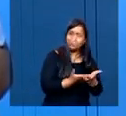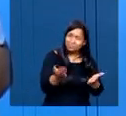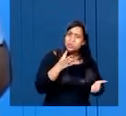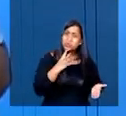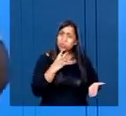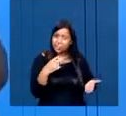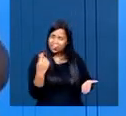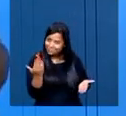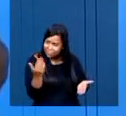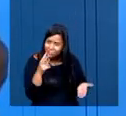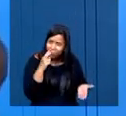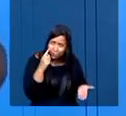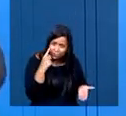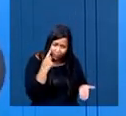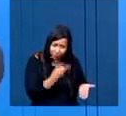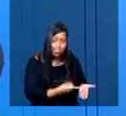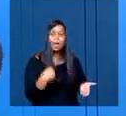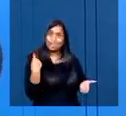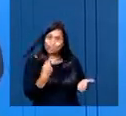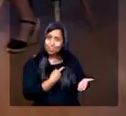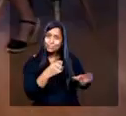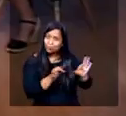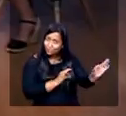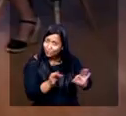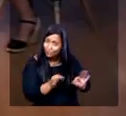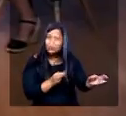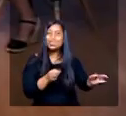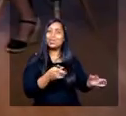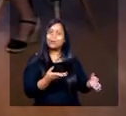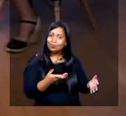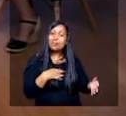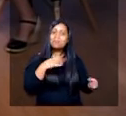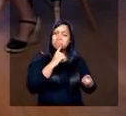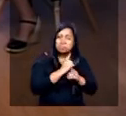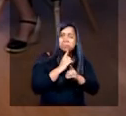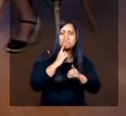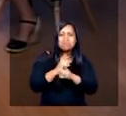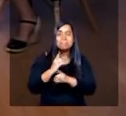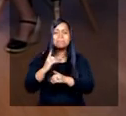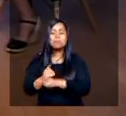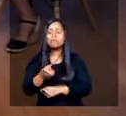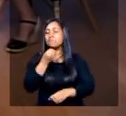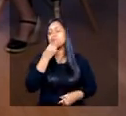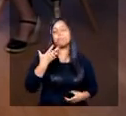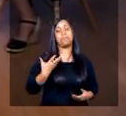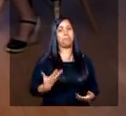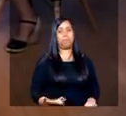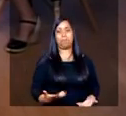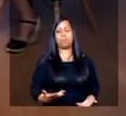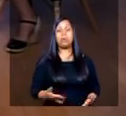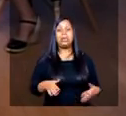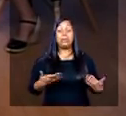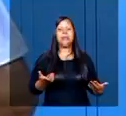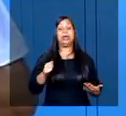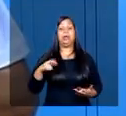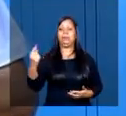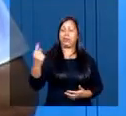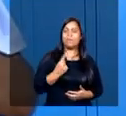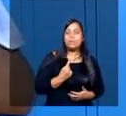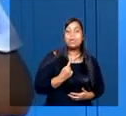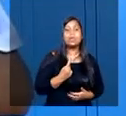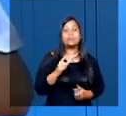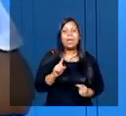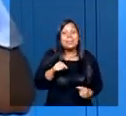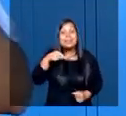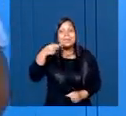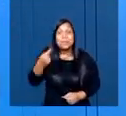conhecer a gente? Que a gente já está conhecendo, meio que falando. Os caminhos foram se encontrando, né, Cláudia? Foi muito. Aí a Ana Maria veio. Logo